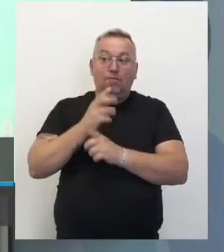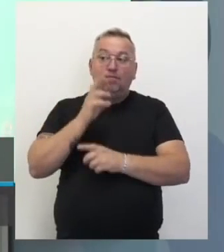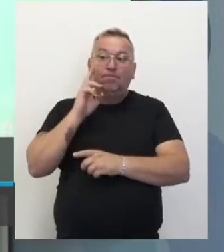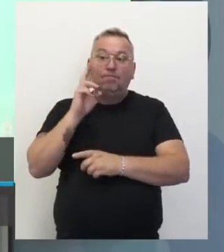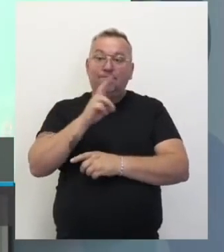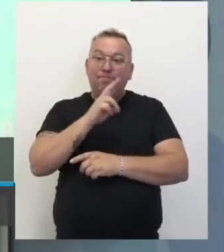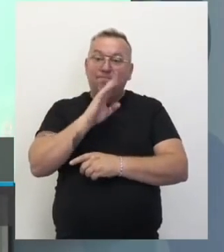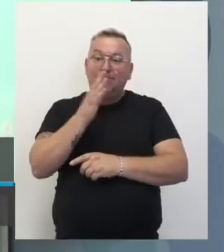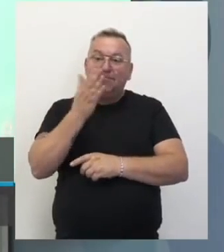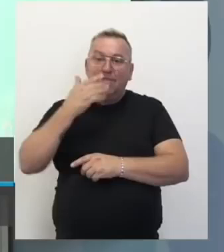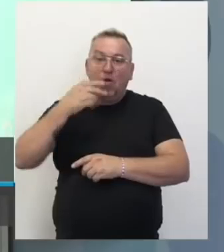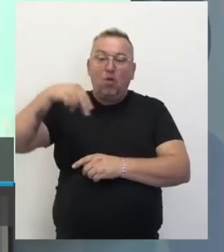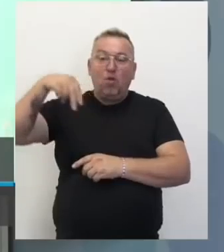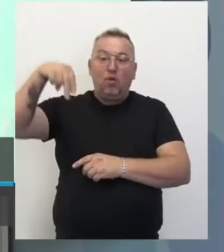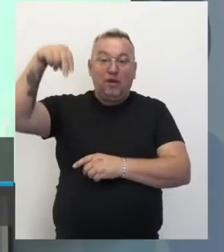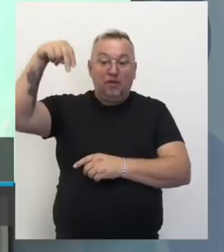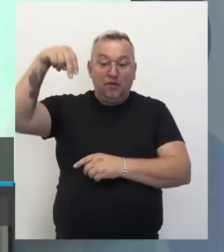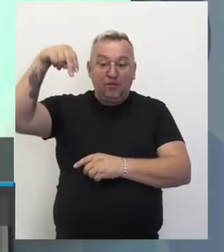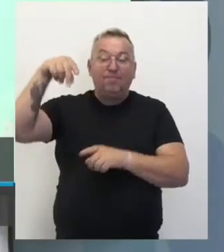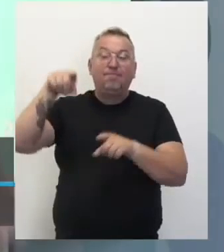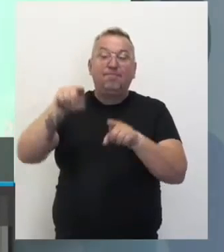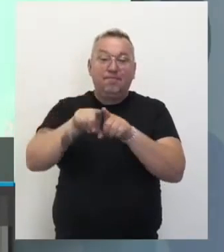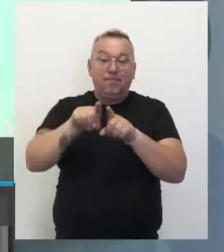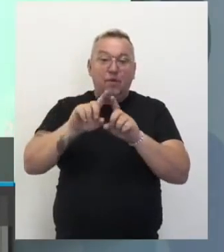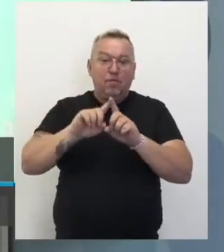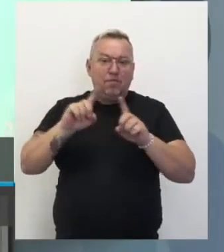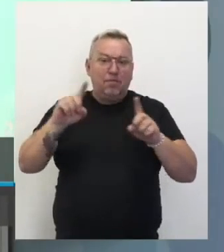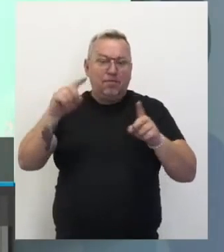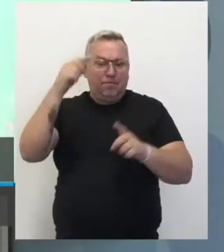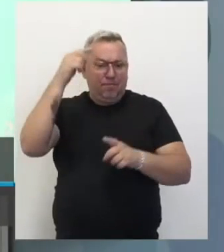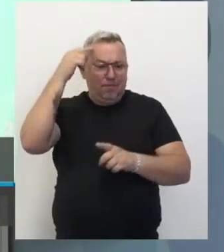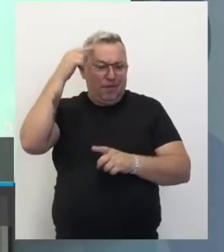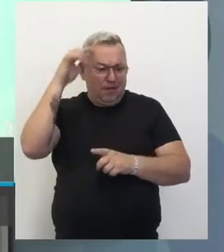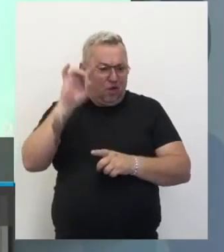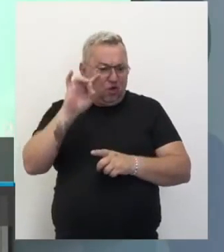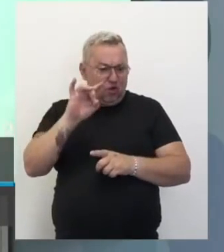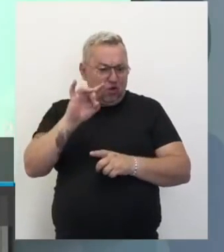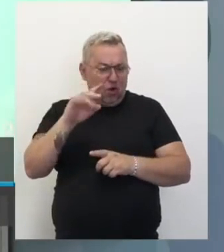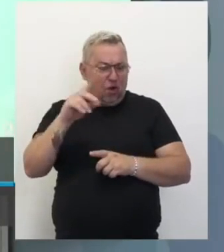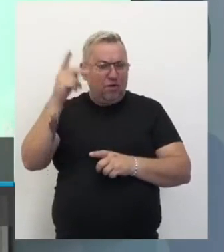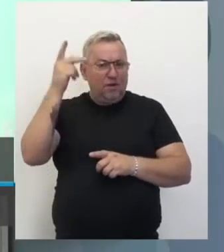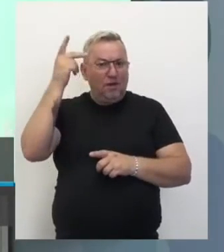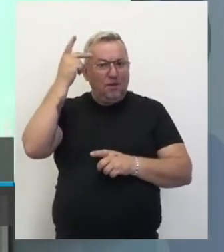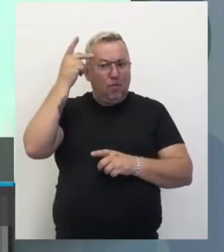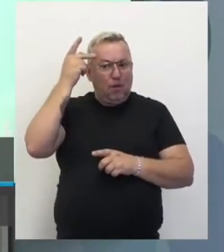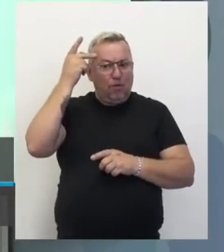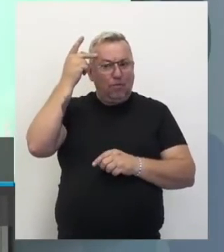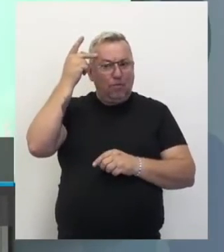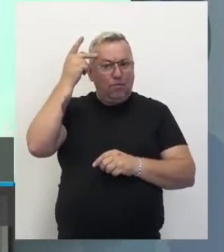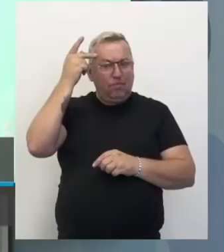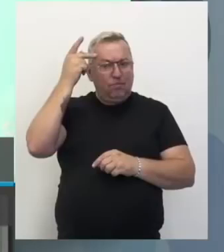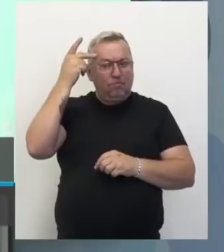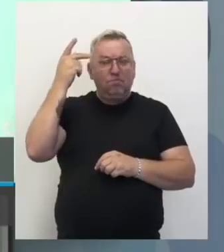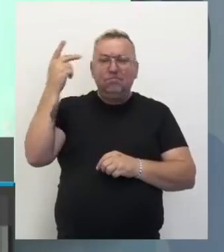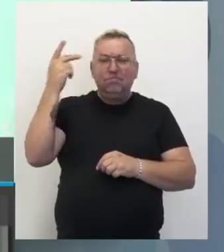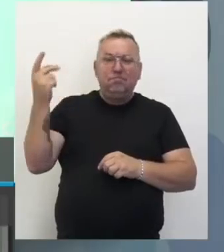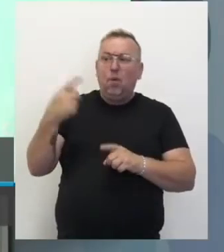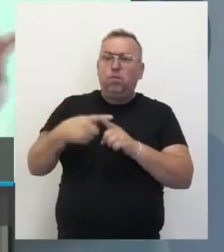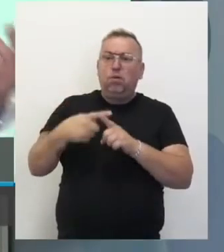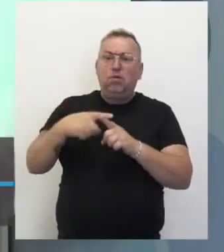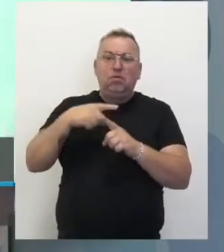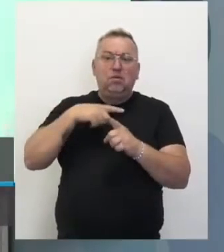comida típica nordestina. Mas e se a gente pensar só no nosso estado? né? Primeiro assim, por que será, né, que existe